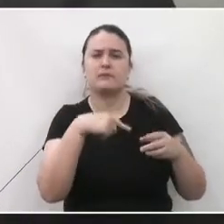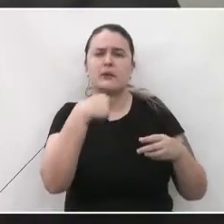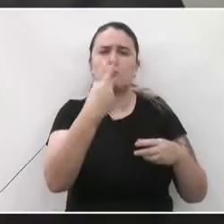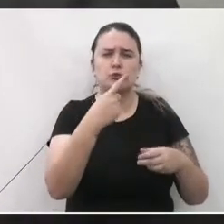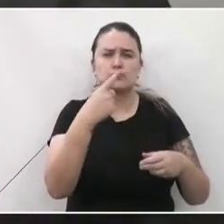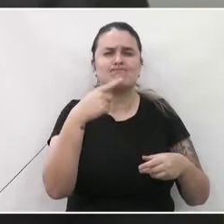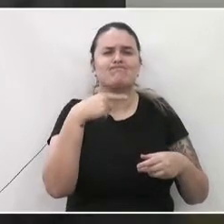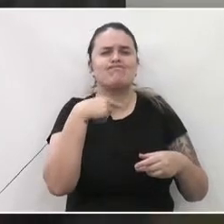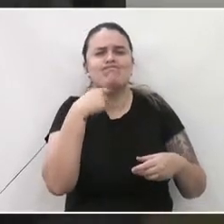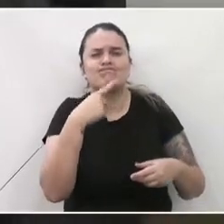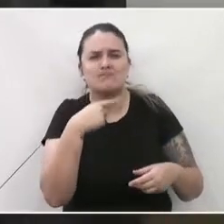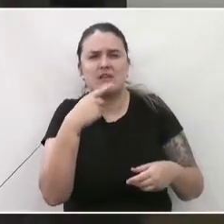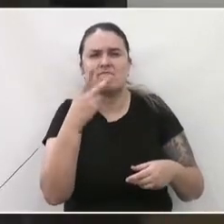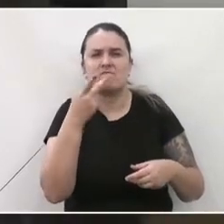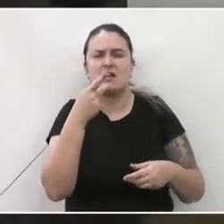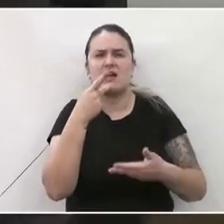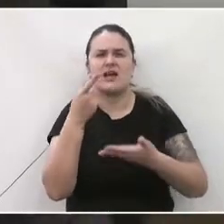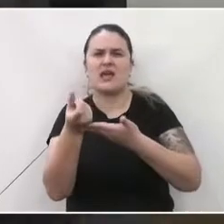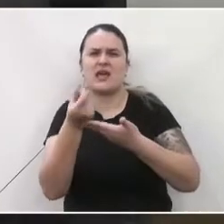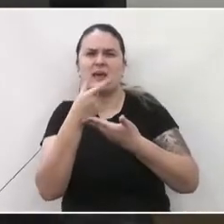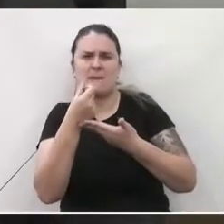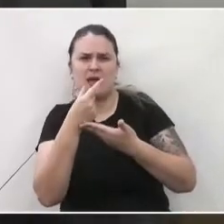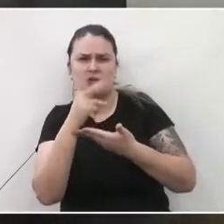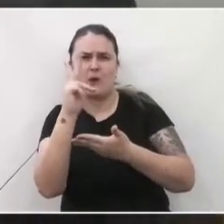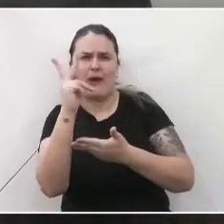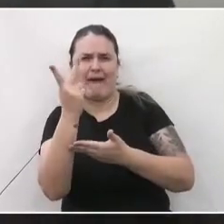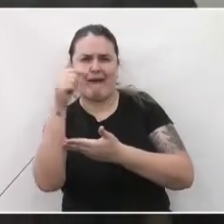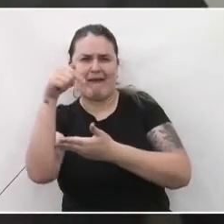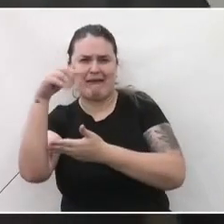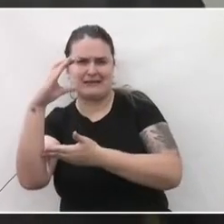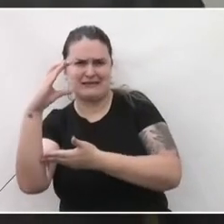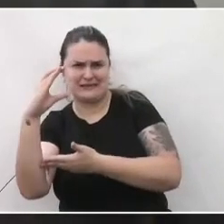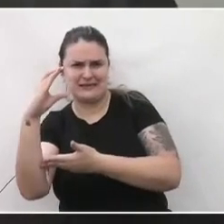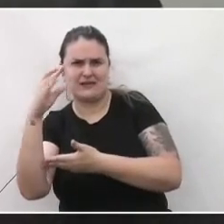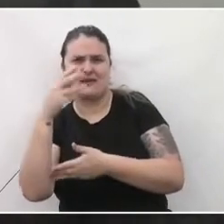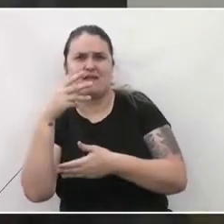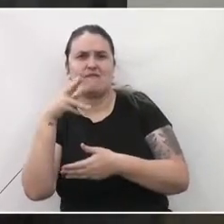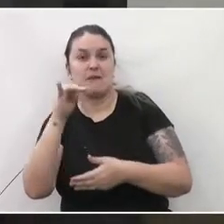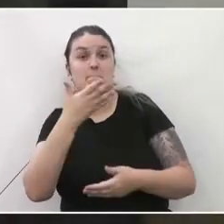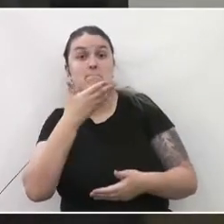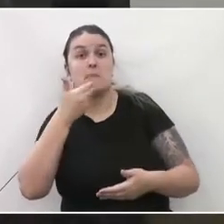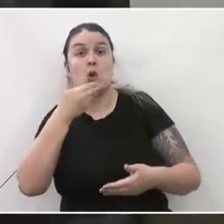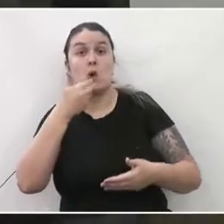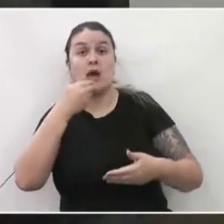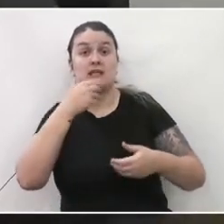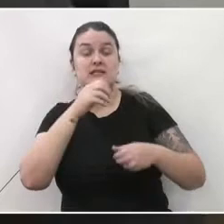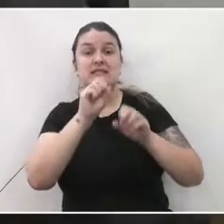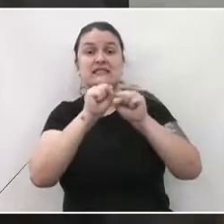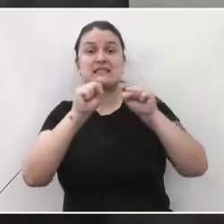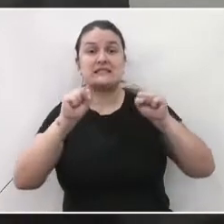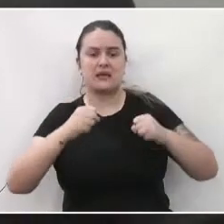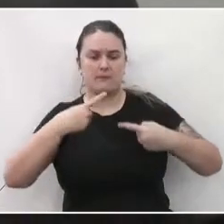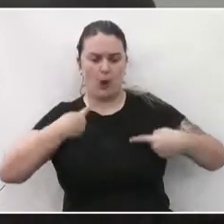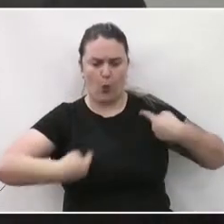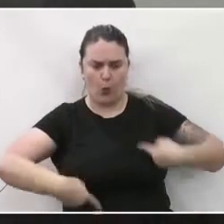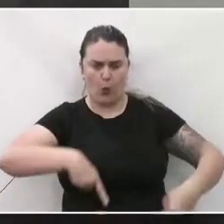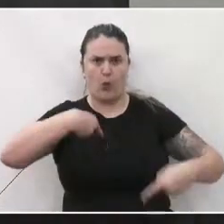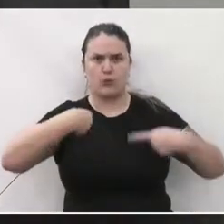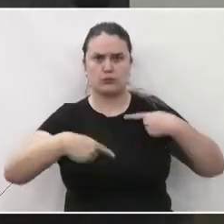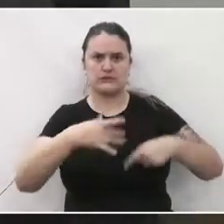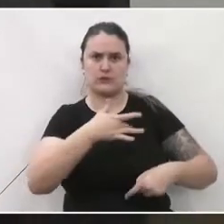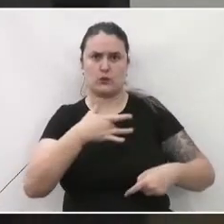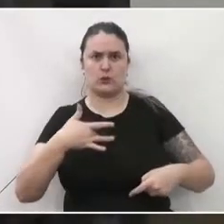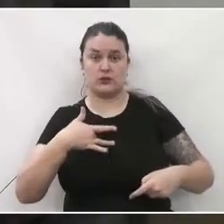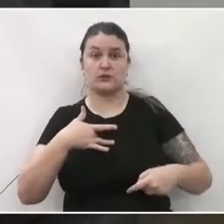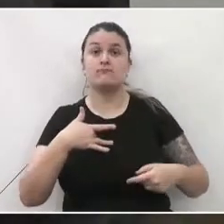se enganou mais uma vez quando ele fala que a hidroxicloroquina serve para melhorar o sistema imunológico. Não é essa ação que